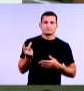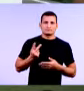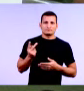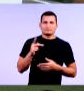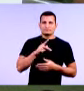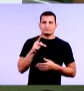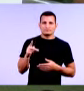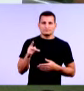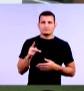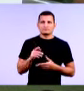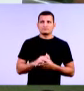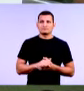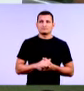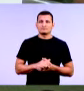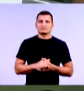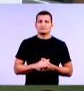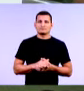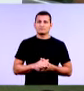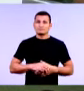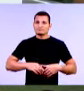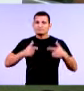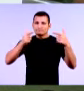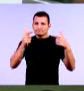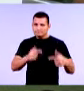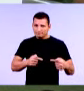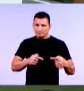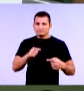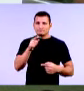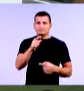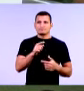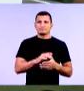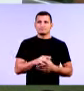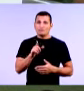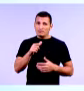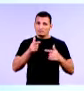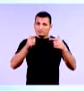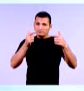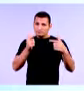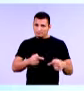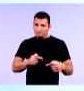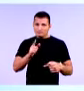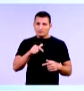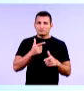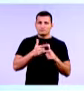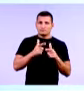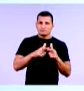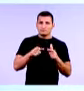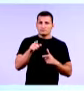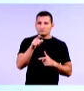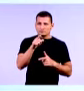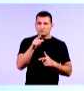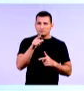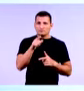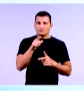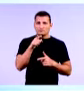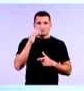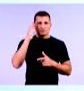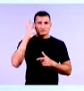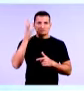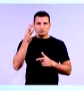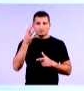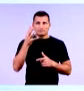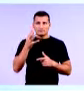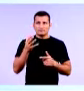Alisson preparamos um desafio para você, certo, professor? Certo. Esse desafio é o seguinte, é um problema que você vai resolver